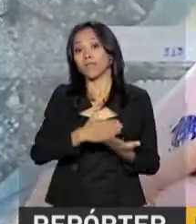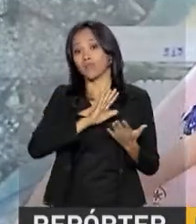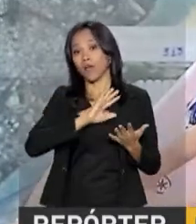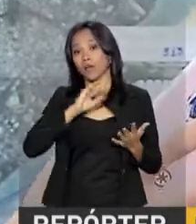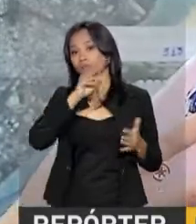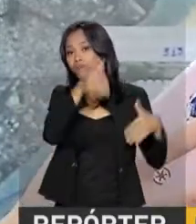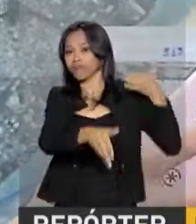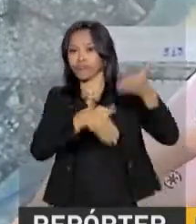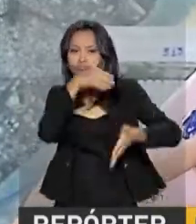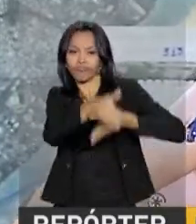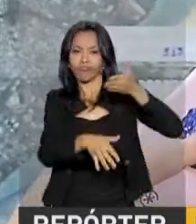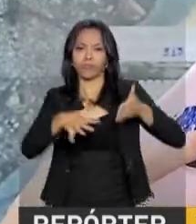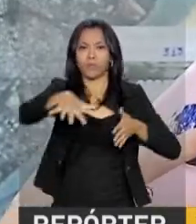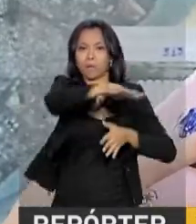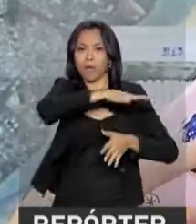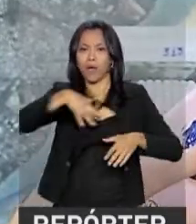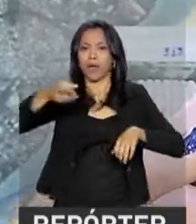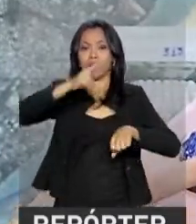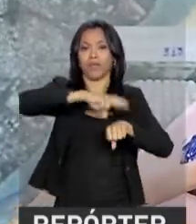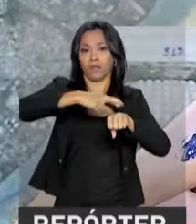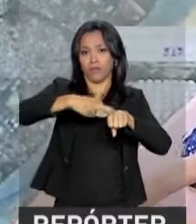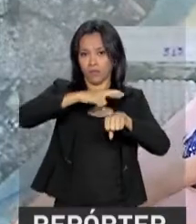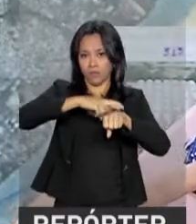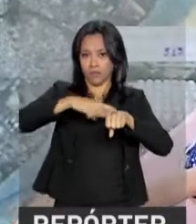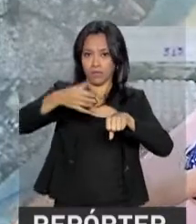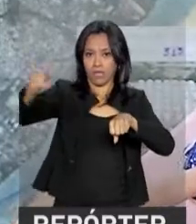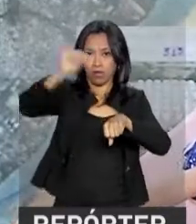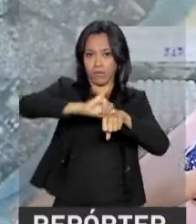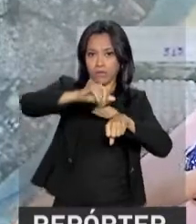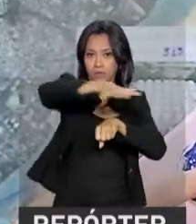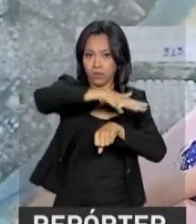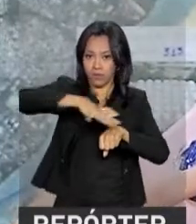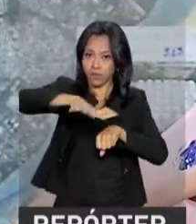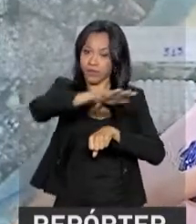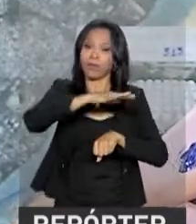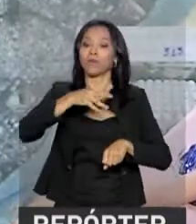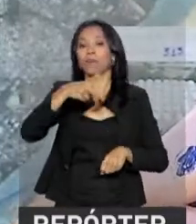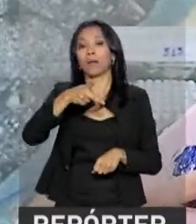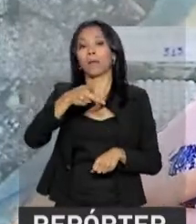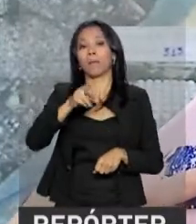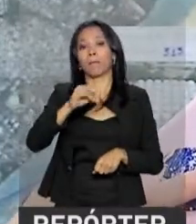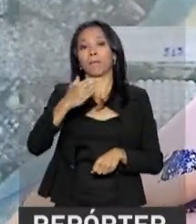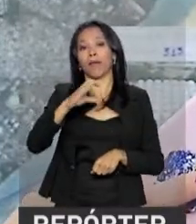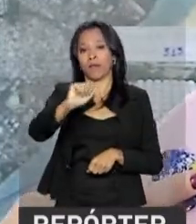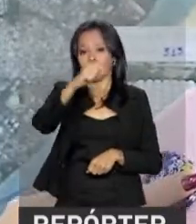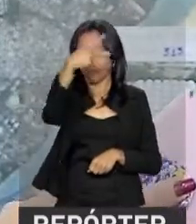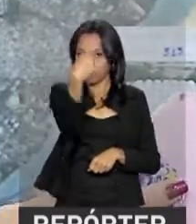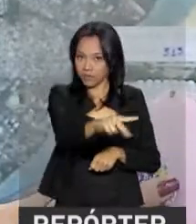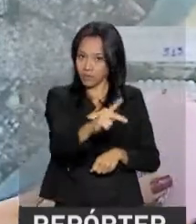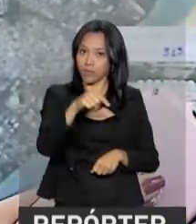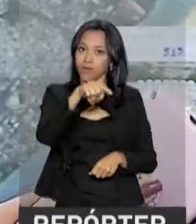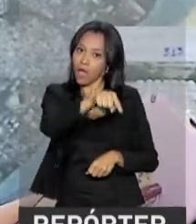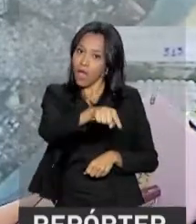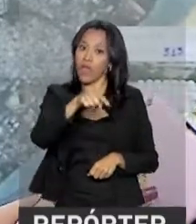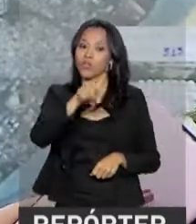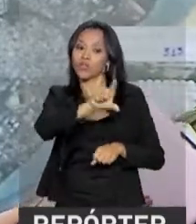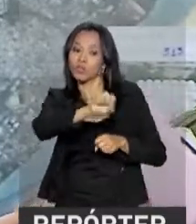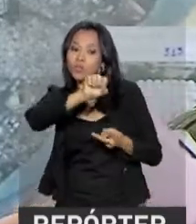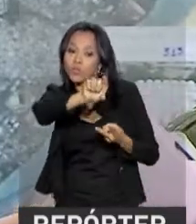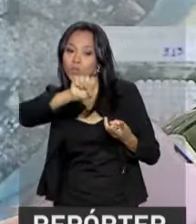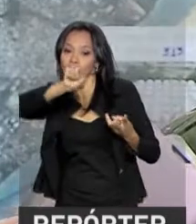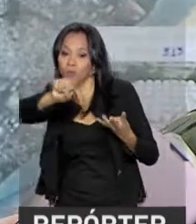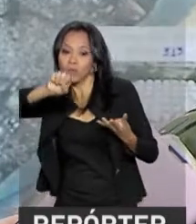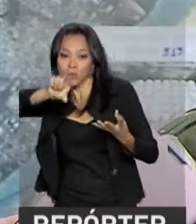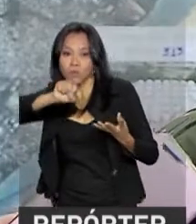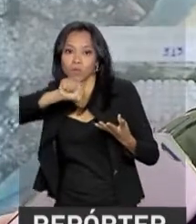aquela praça, é uma área que já está toda ela mapeada, já está cadastrada, são os próximos que nós vamos tirar